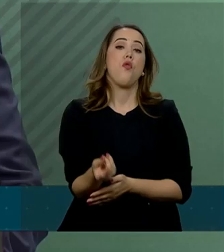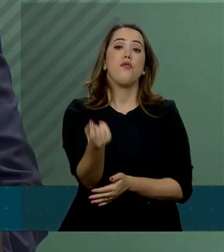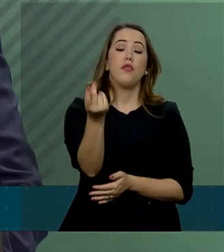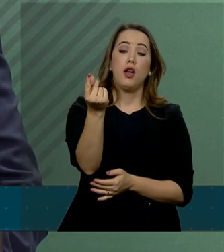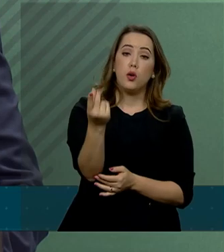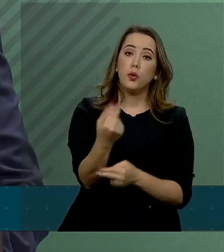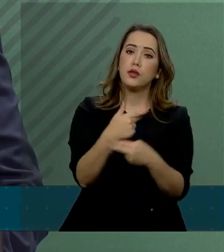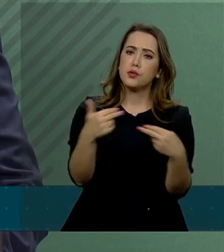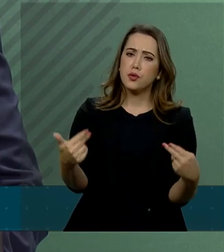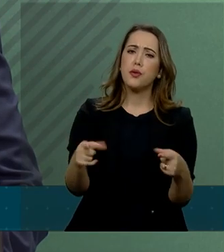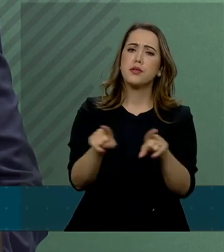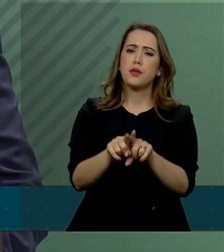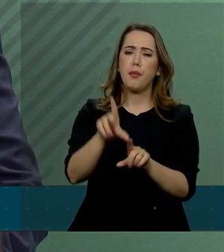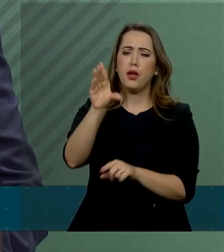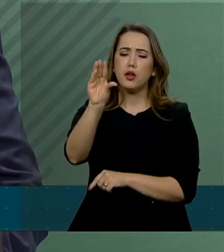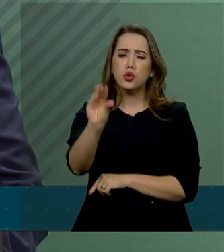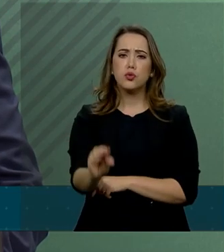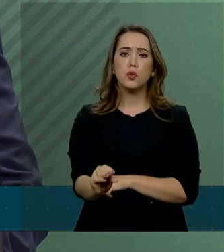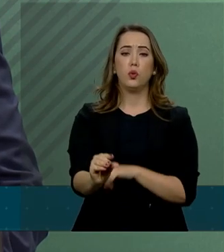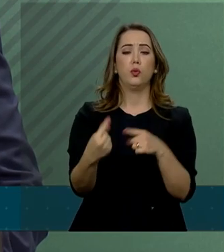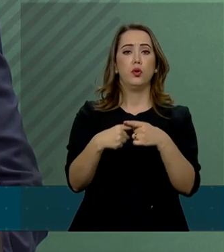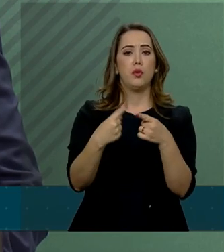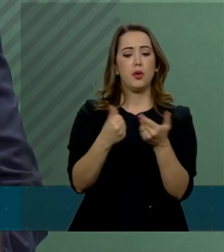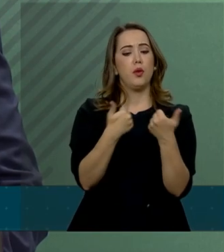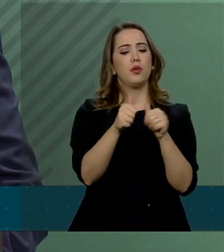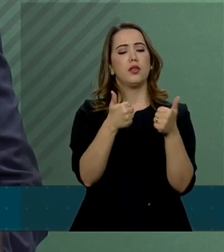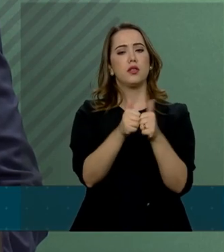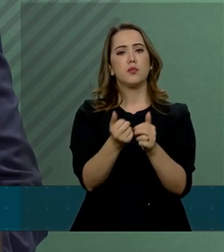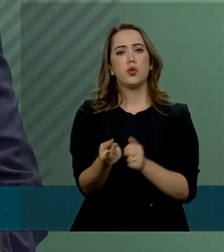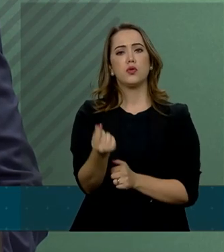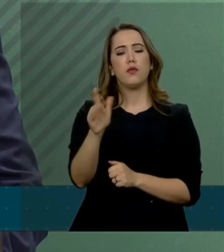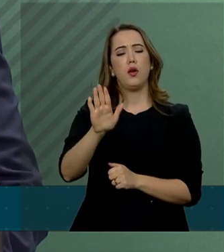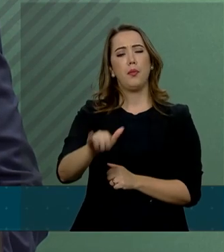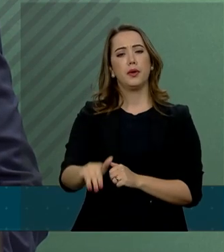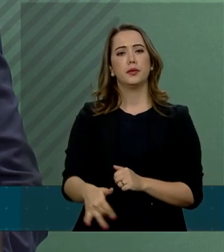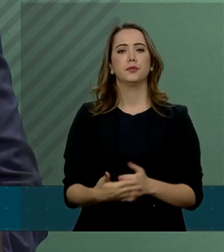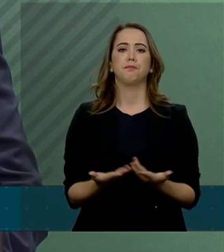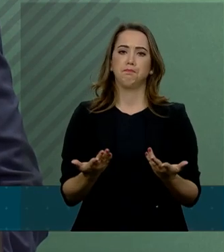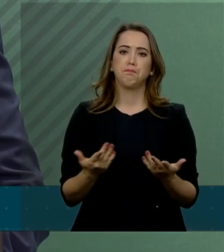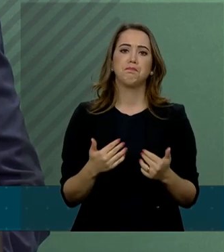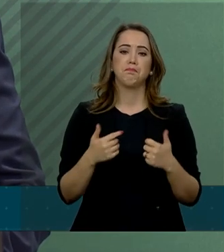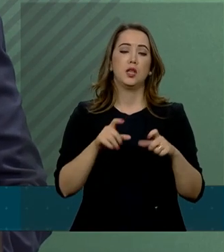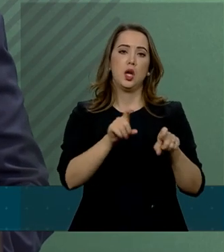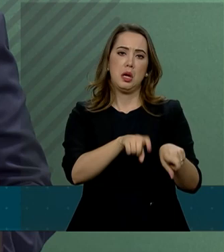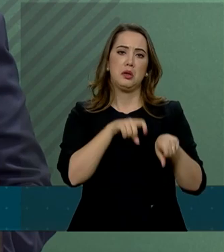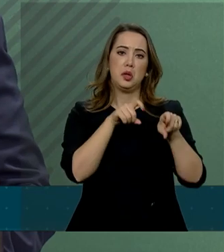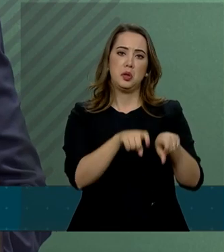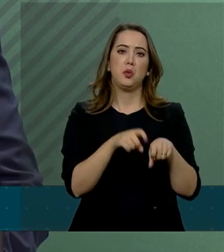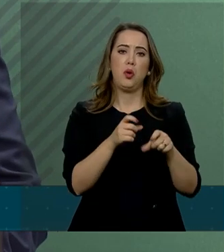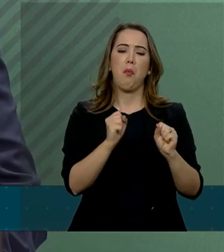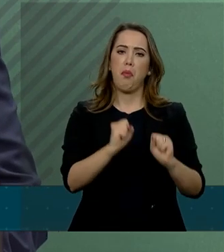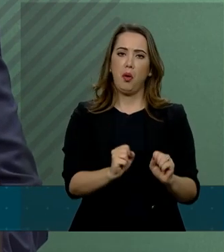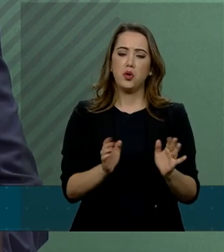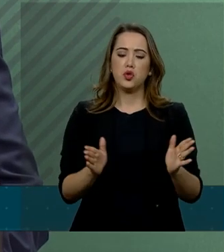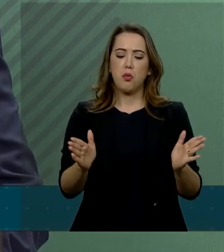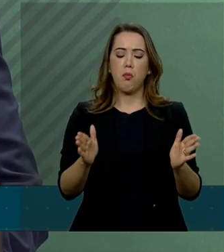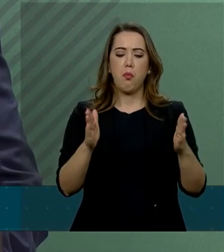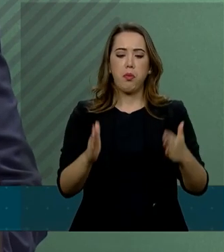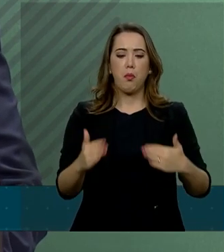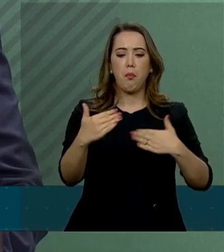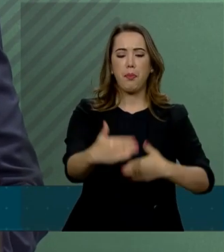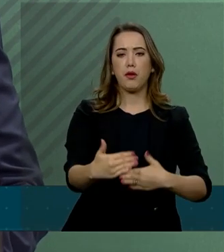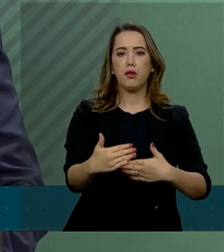transporte para o escoamento da produção agrícola do país o ministro tarcísio